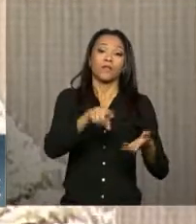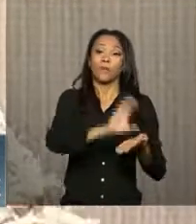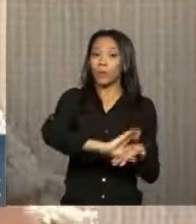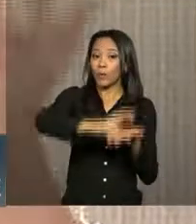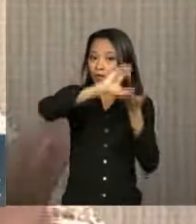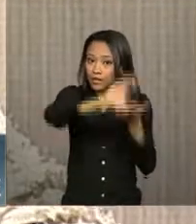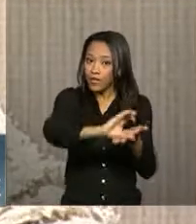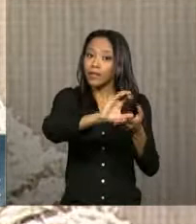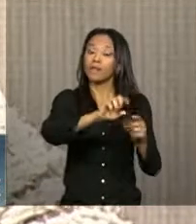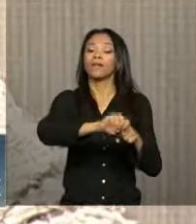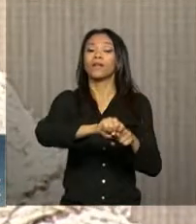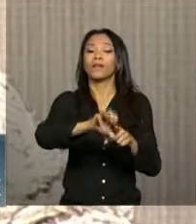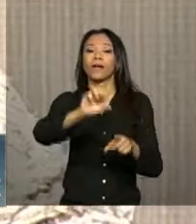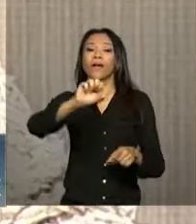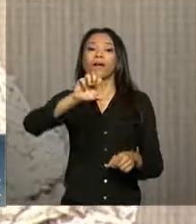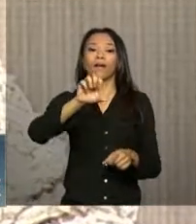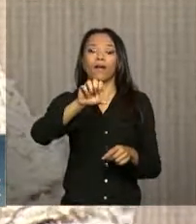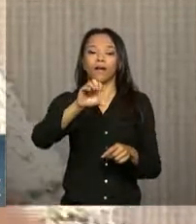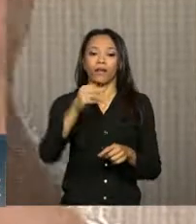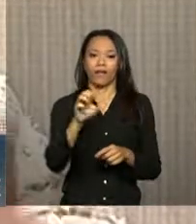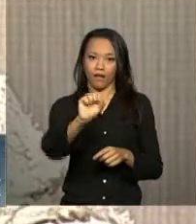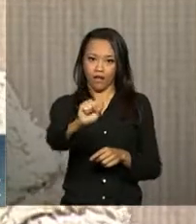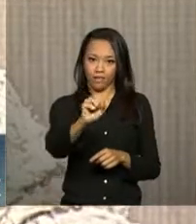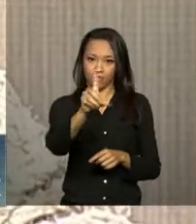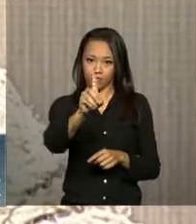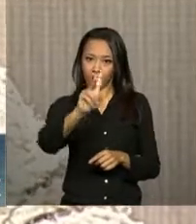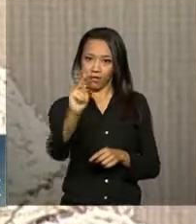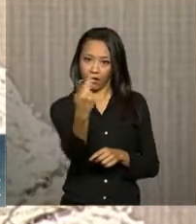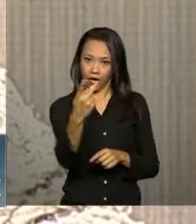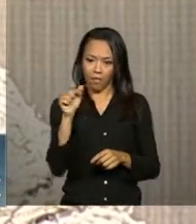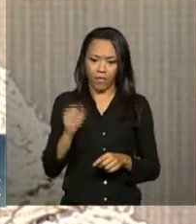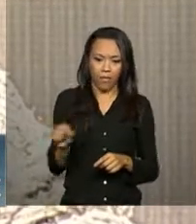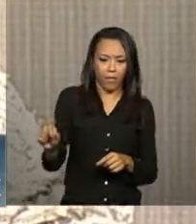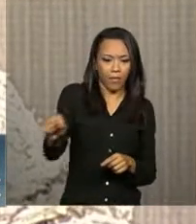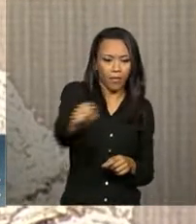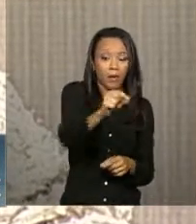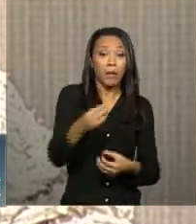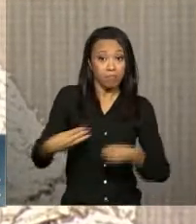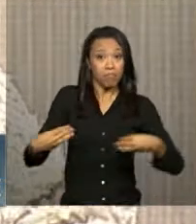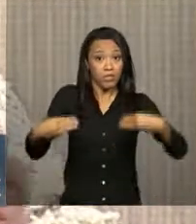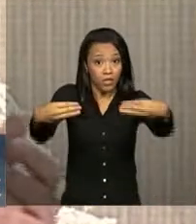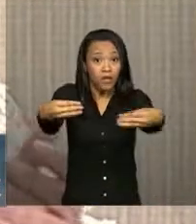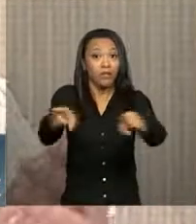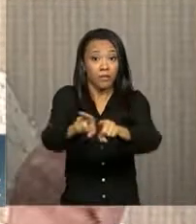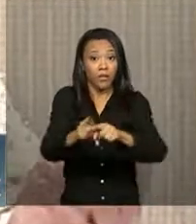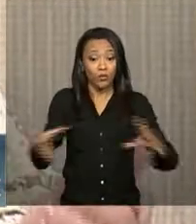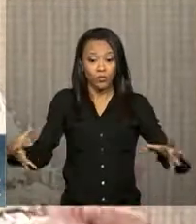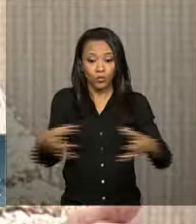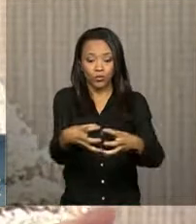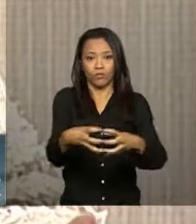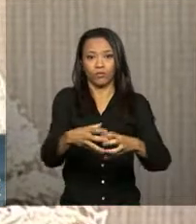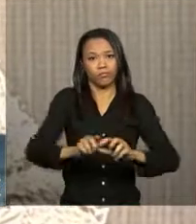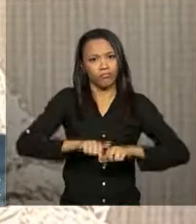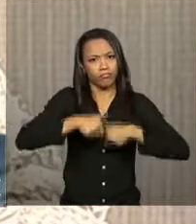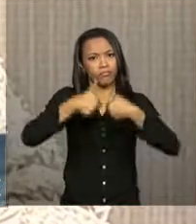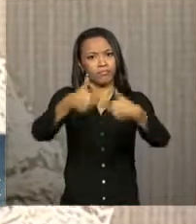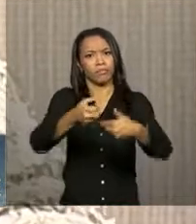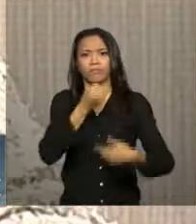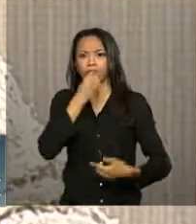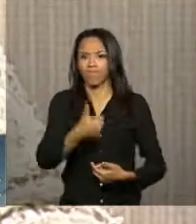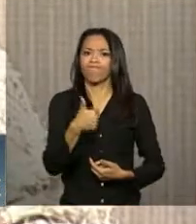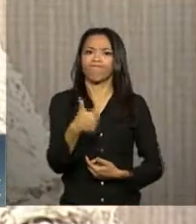entre a sdh eo conjunto dos ministérios parceiros fortalecendo da minha participação da sociedade civil e nós